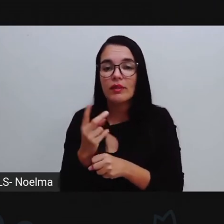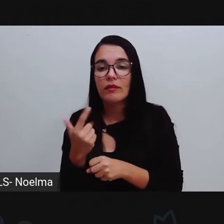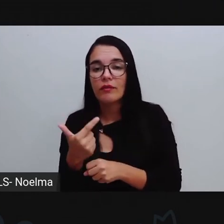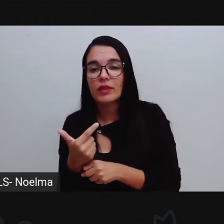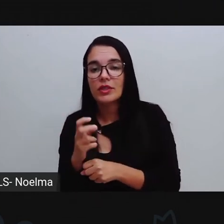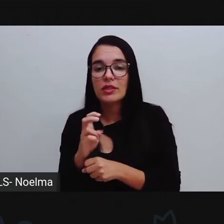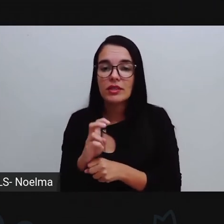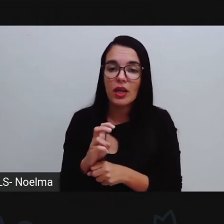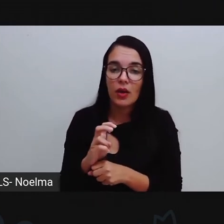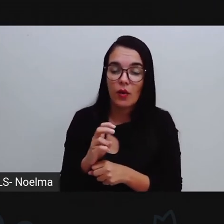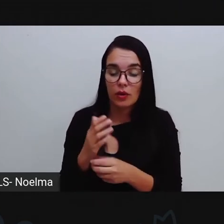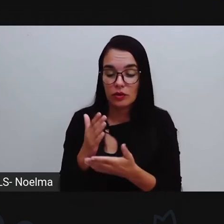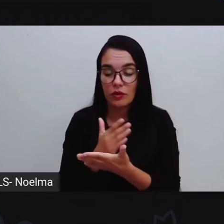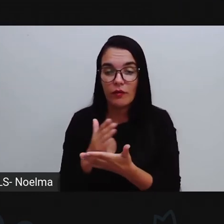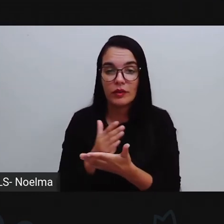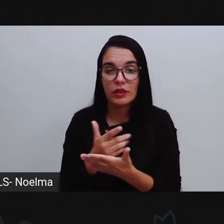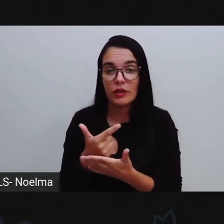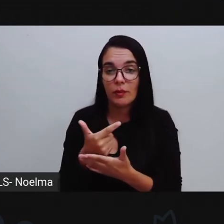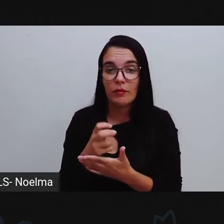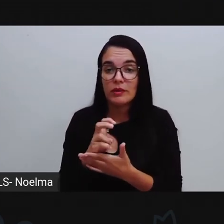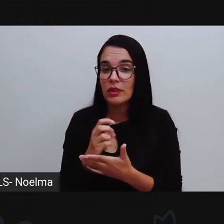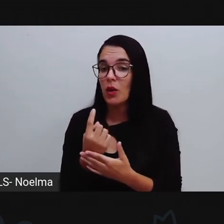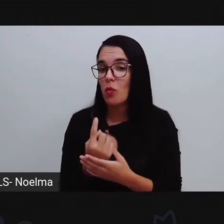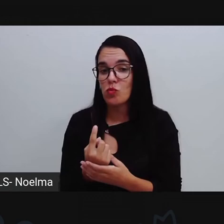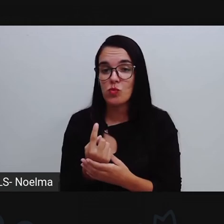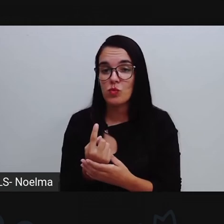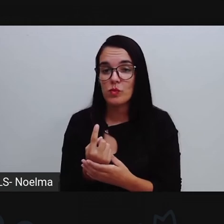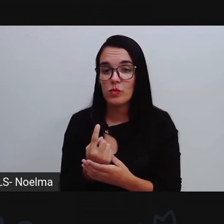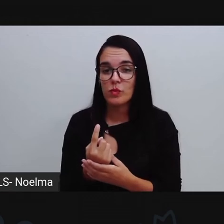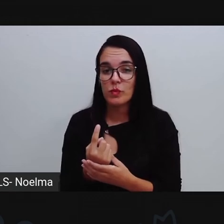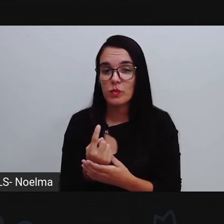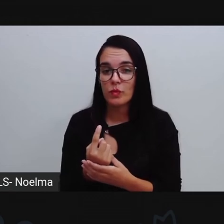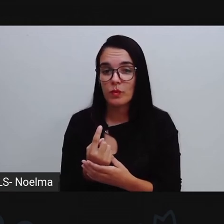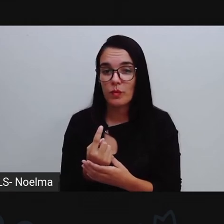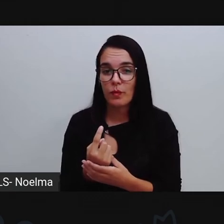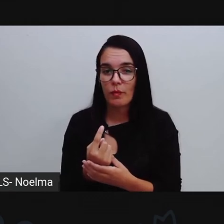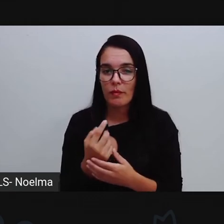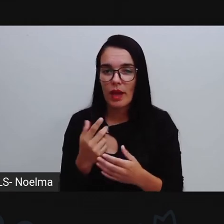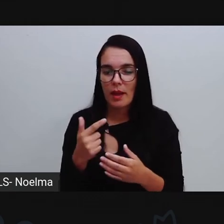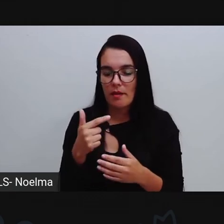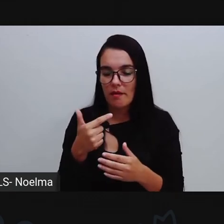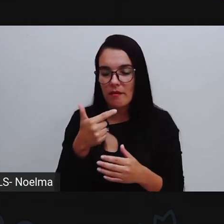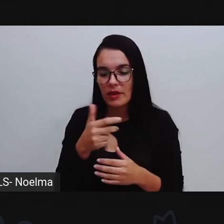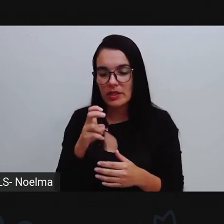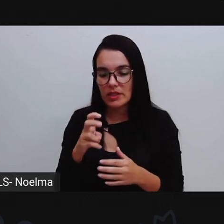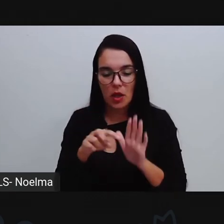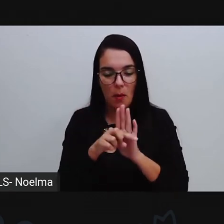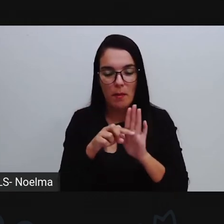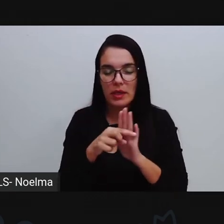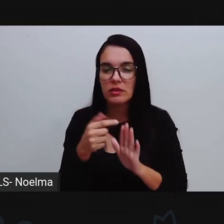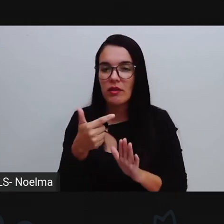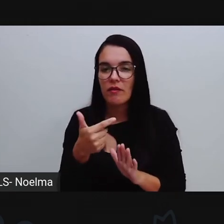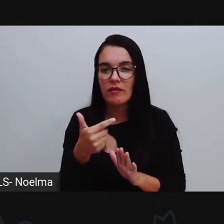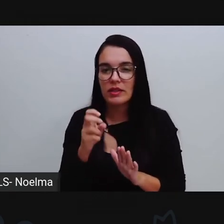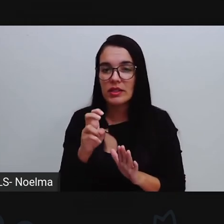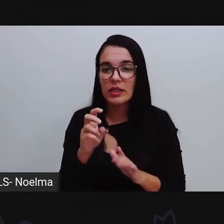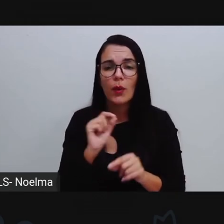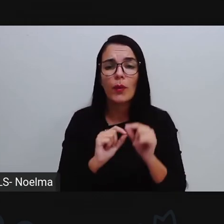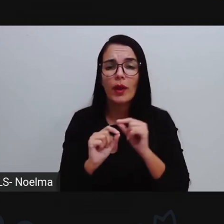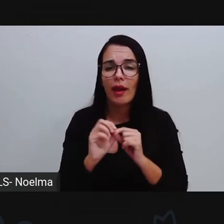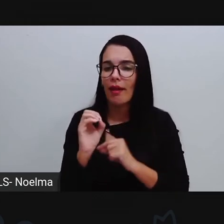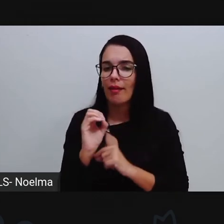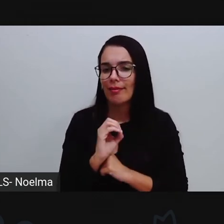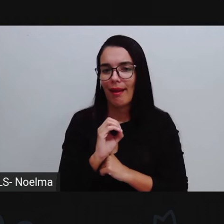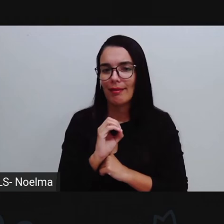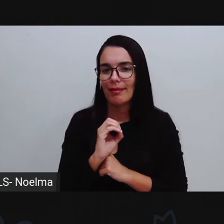para 25. 1. Para 25 falta alguma coisa? Não, não falta nada. Porque 1 vezes